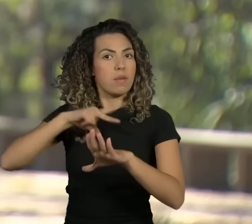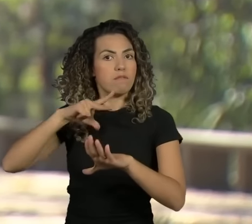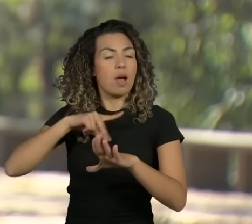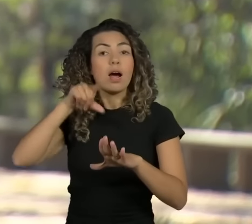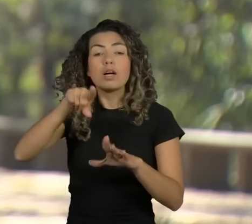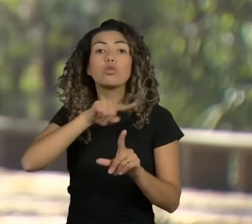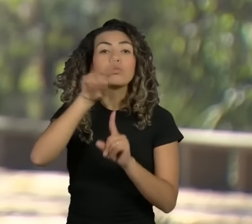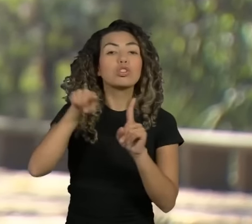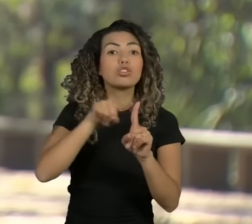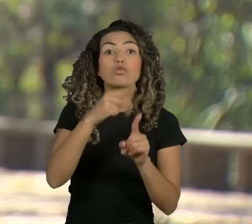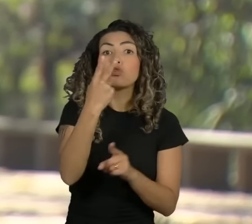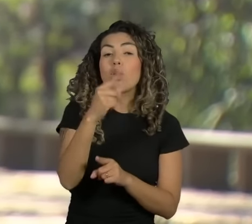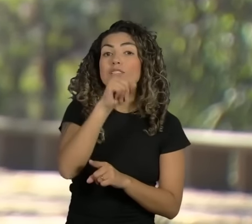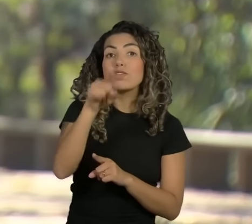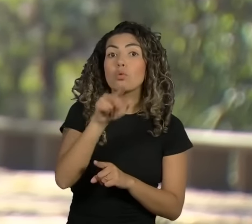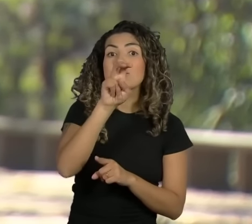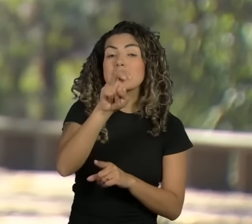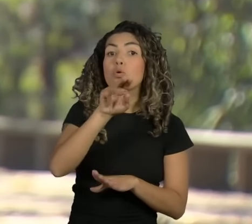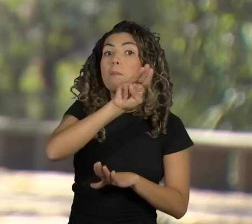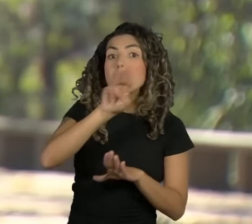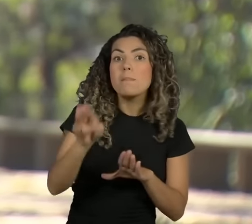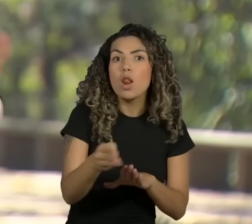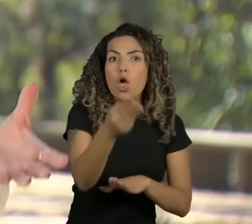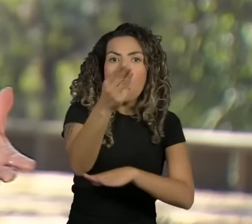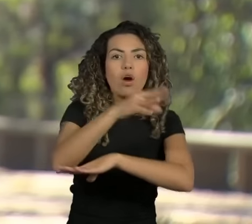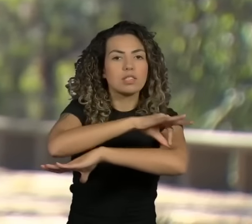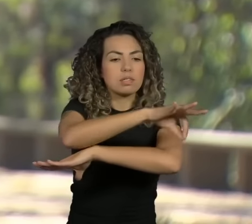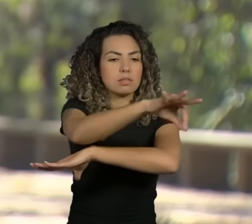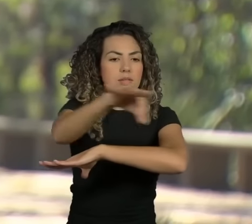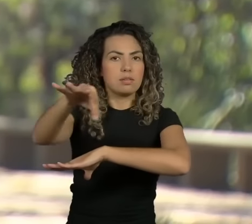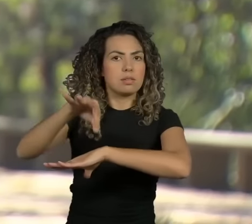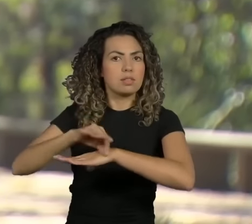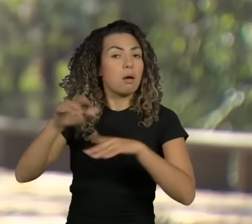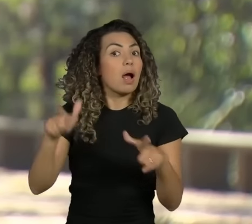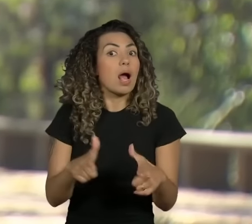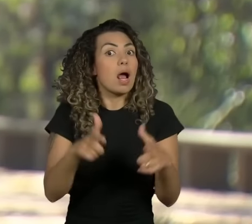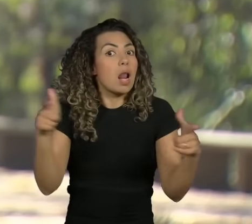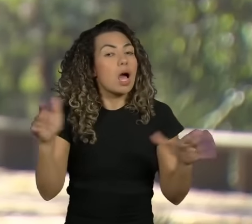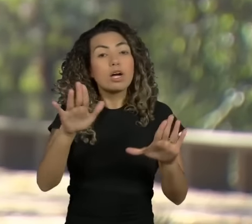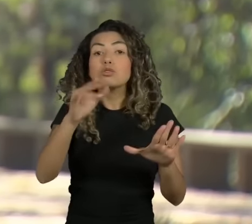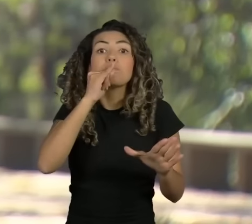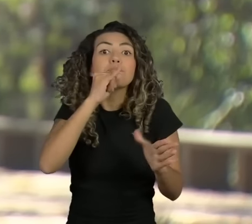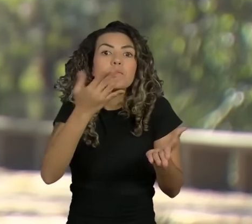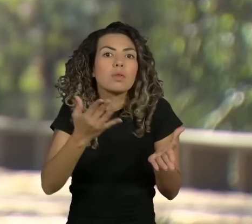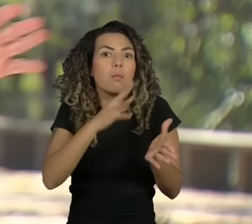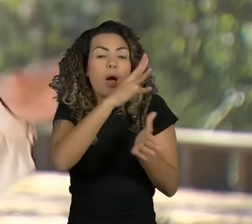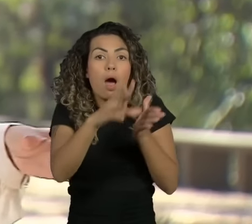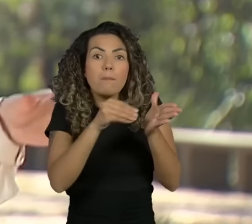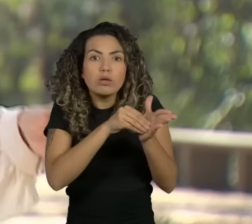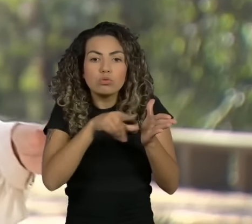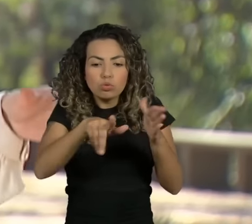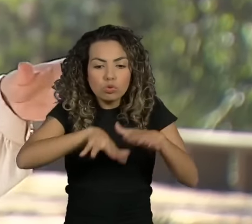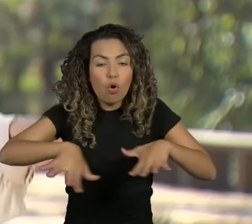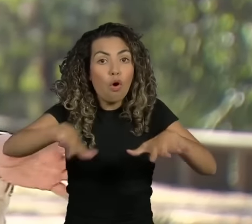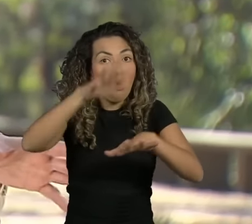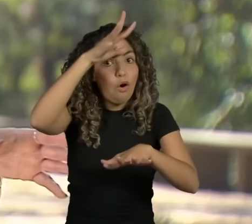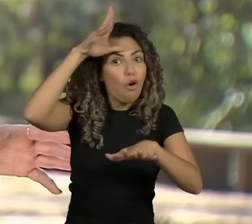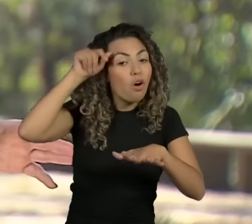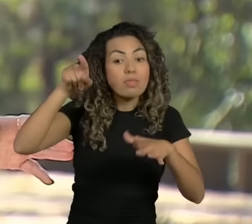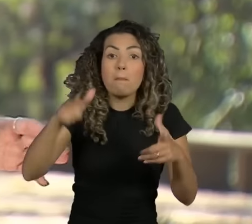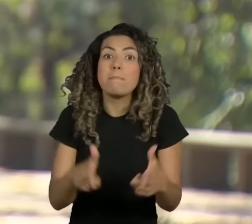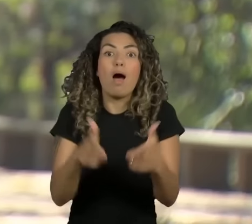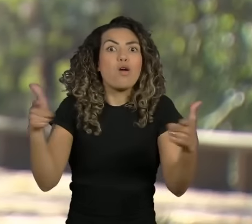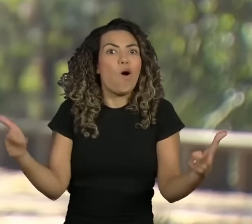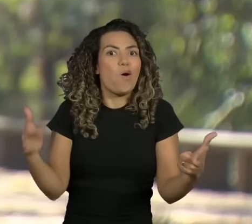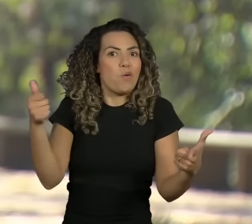milhões de quilômetros quadrados, uma área maior até do que o estado do Amazonas, por exemplo. Protegendo as onças